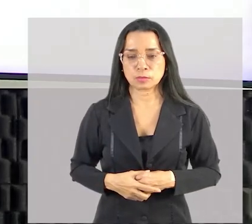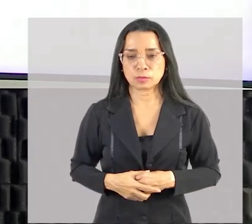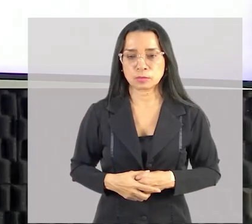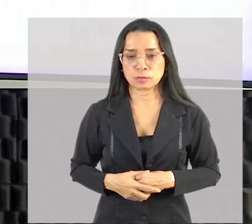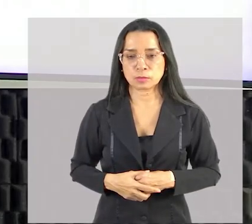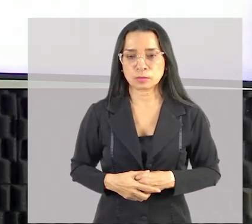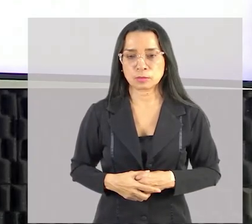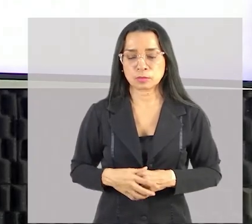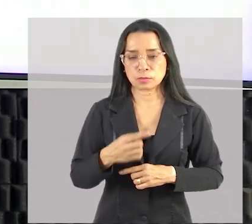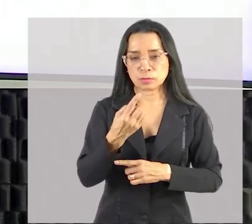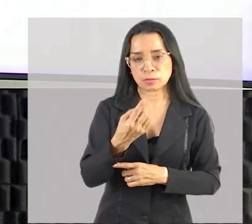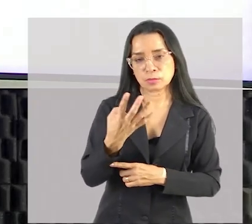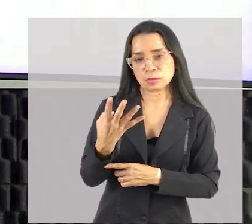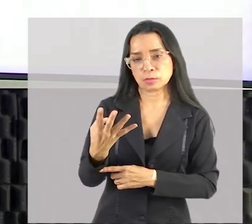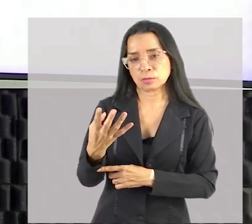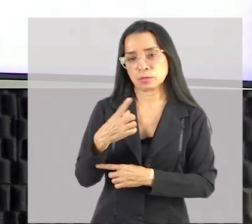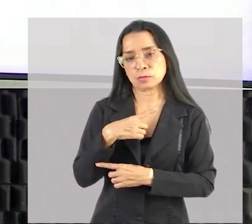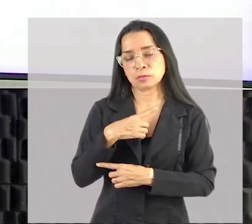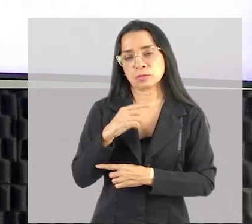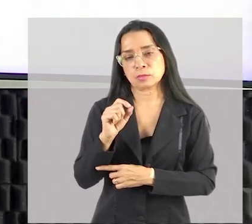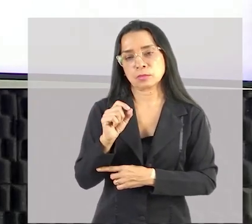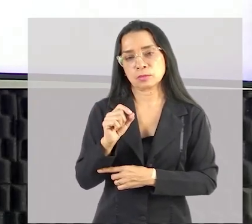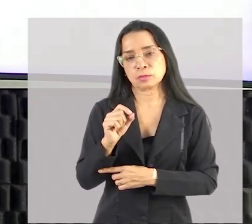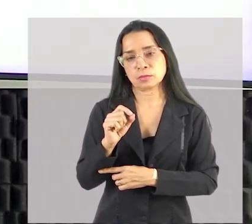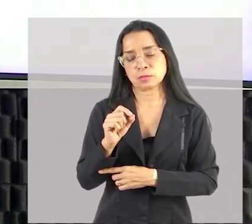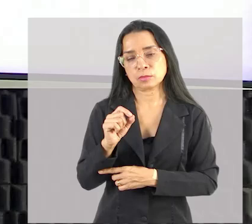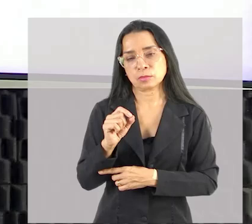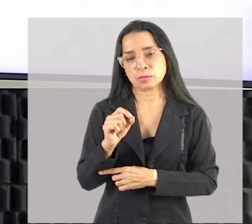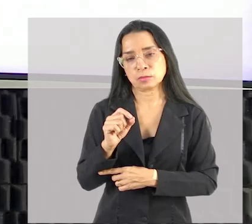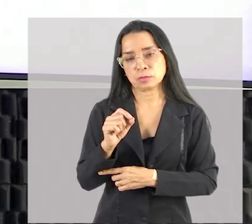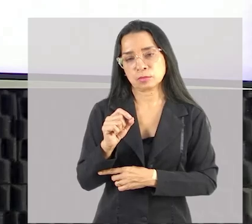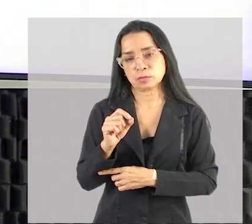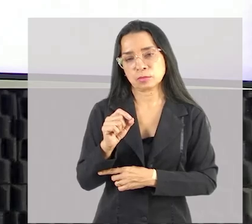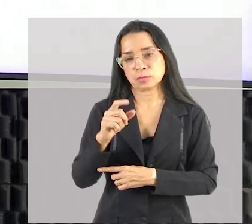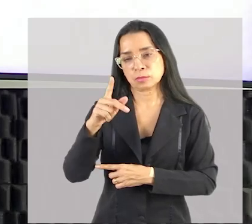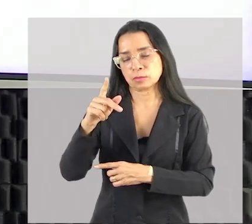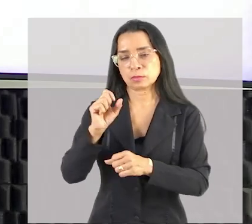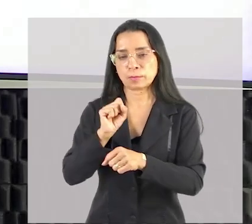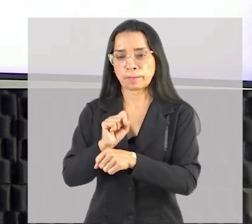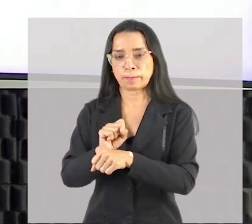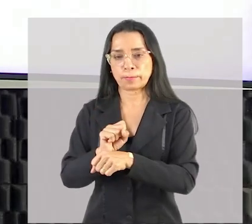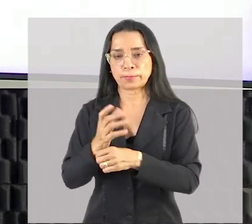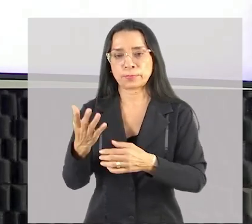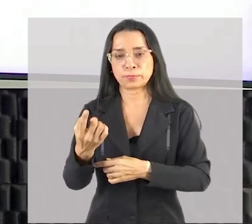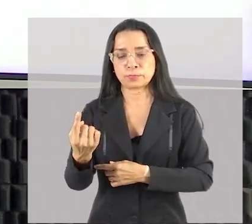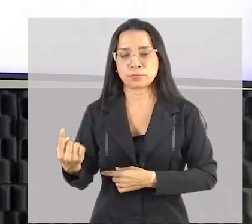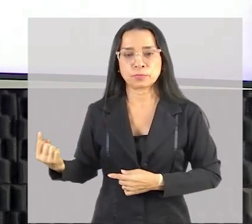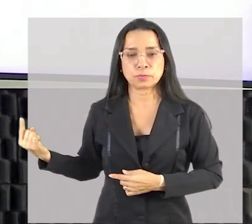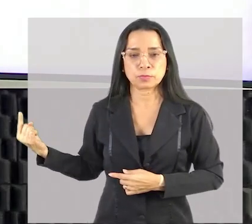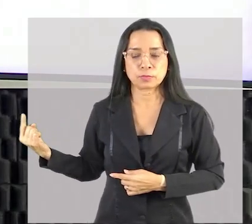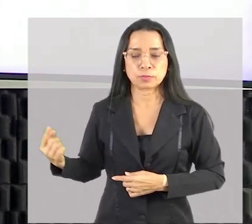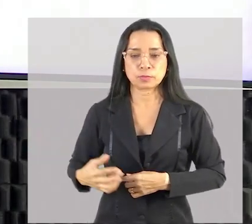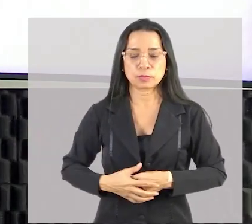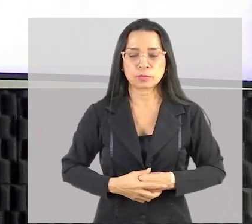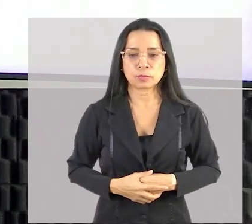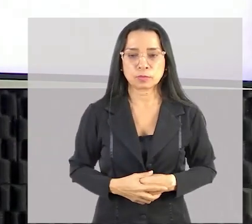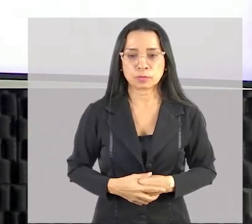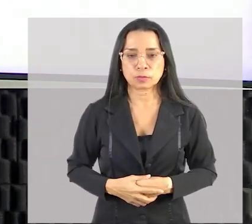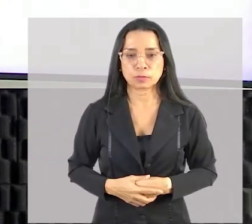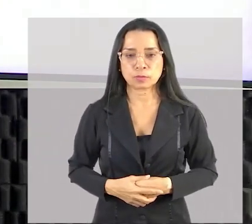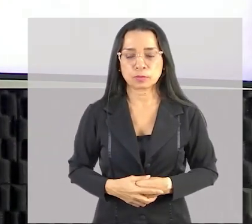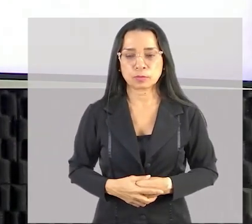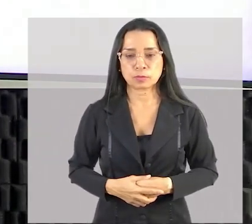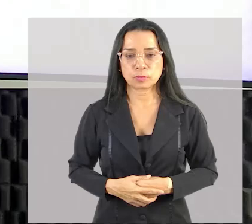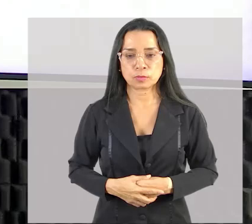se eu estiver na posição 1, 4, eu tenho a posição para, tá? Então, eu tenho orto, meta e